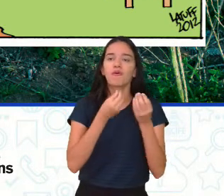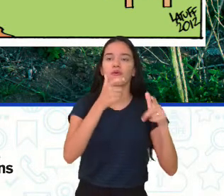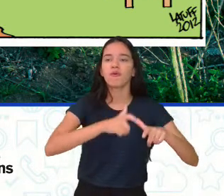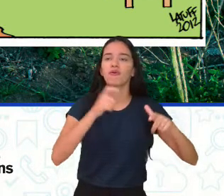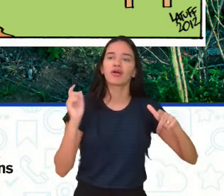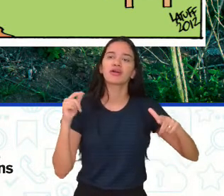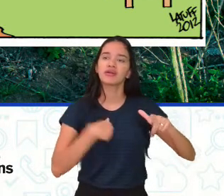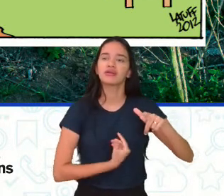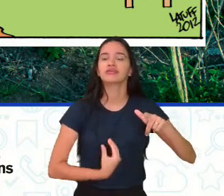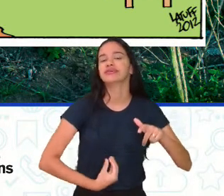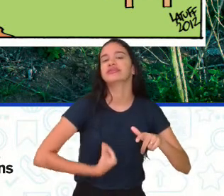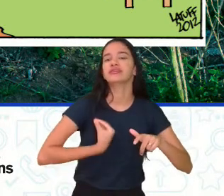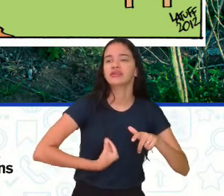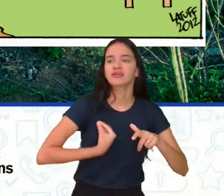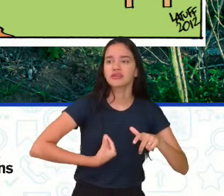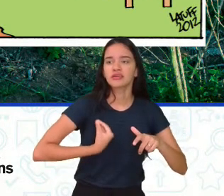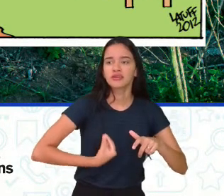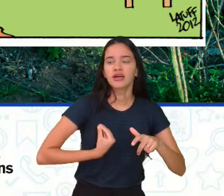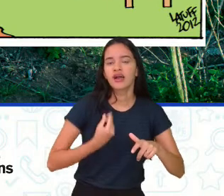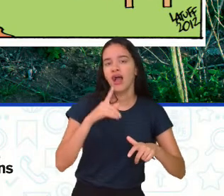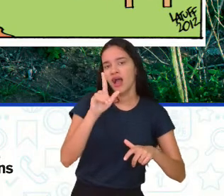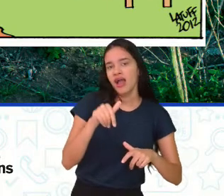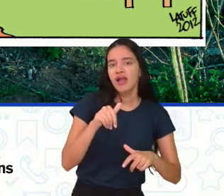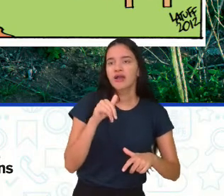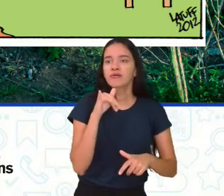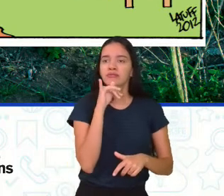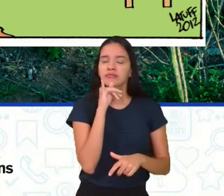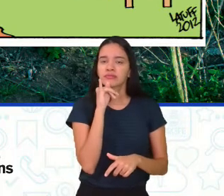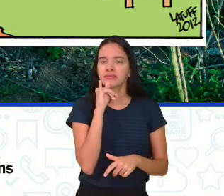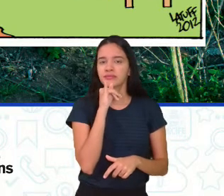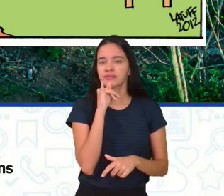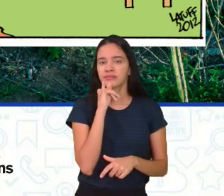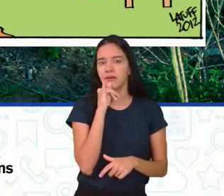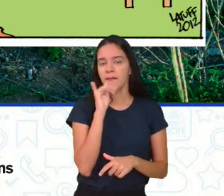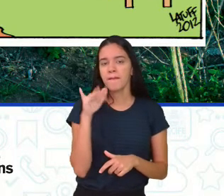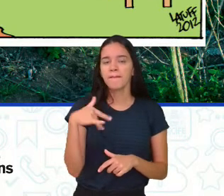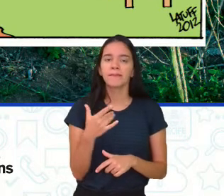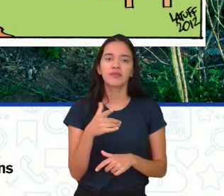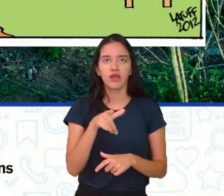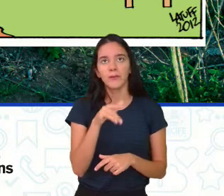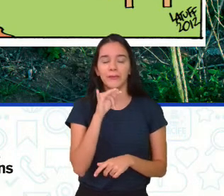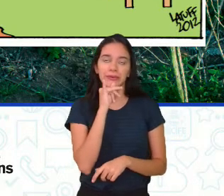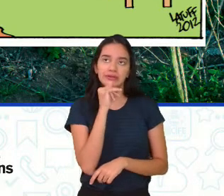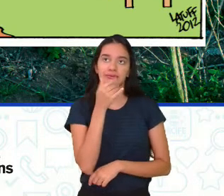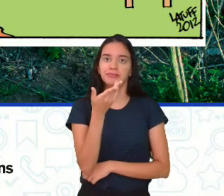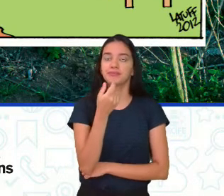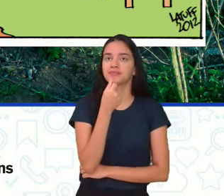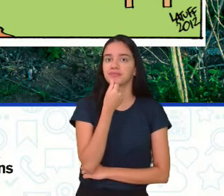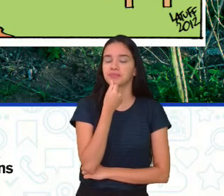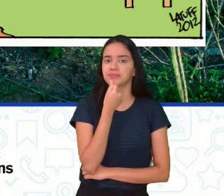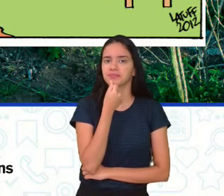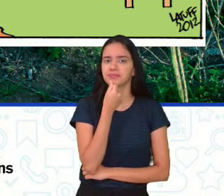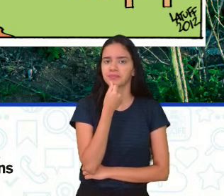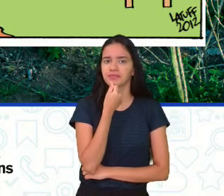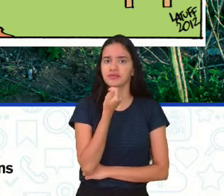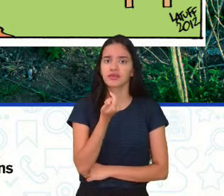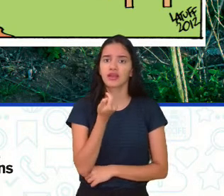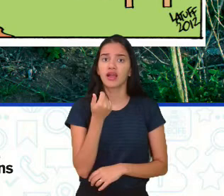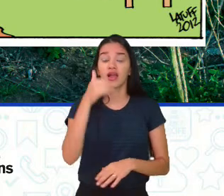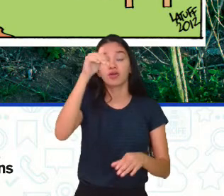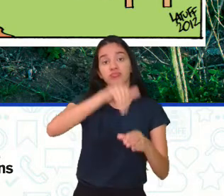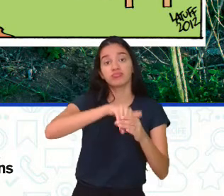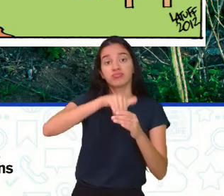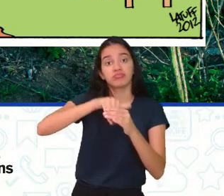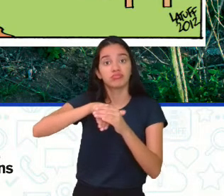vivemos, né? Muitas vezes, você vai aí, por exemplo, vem aí as